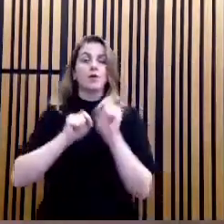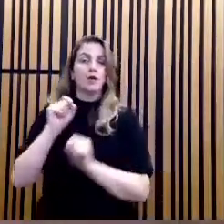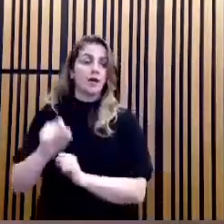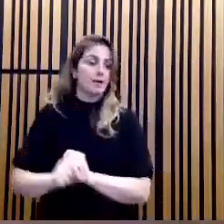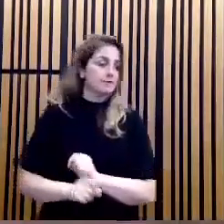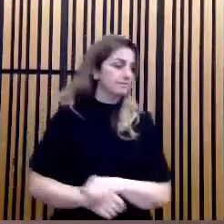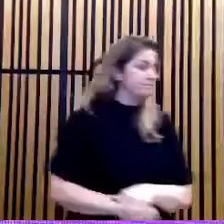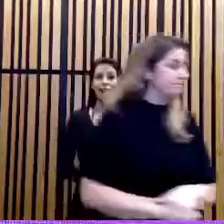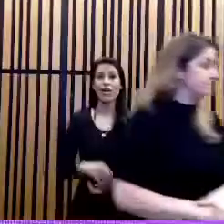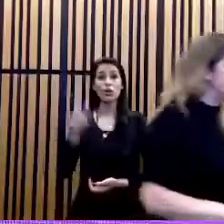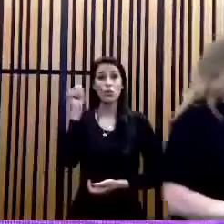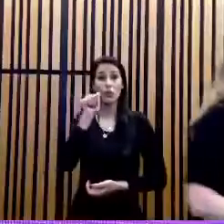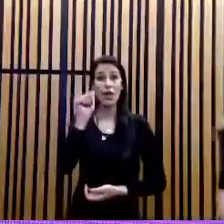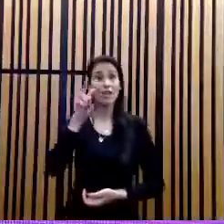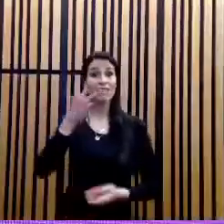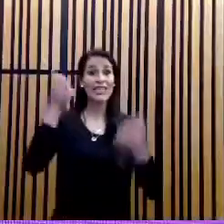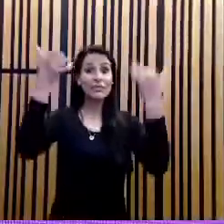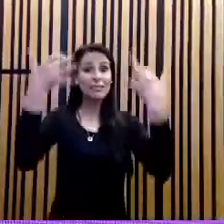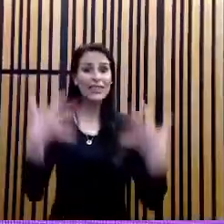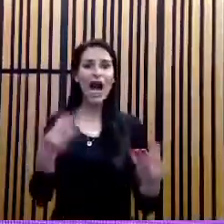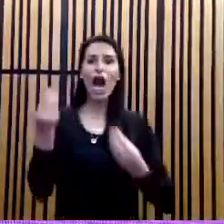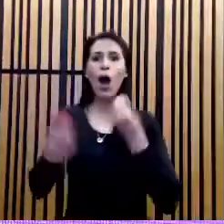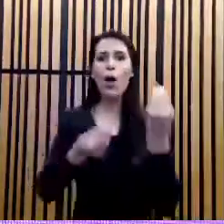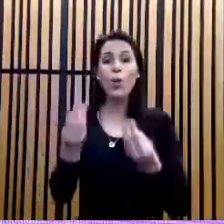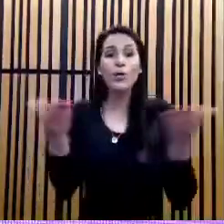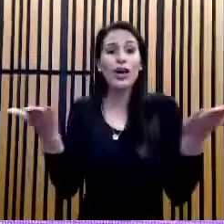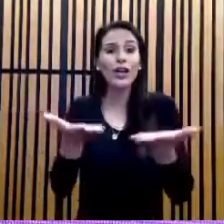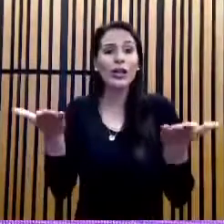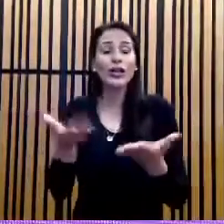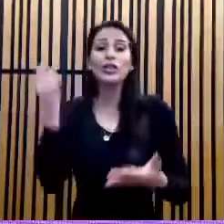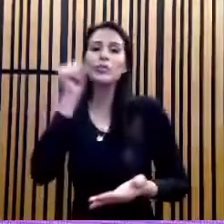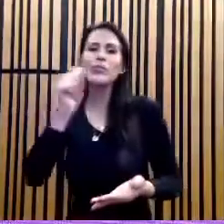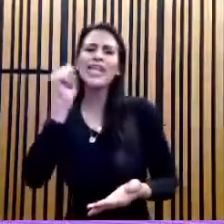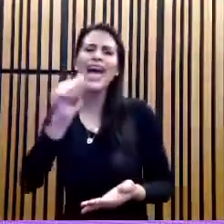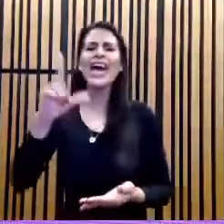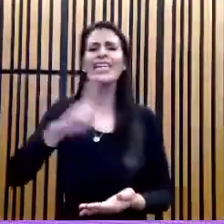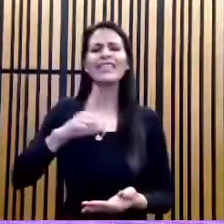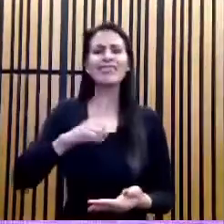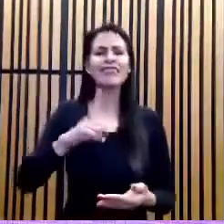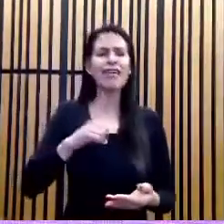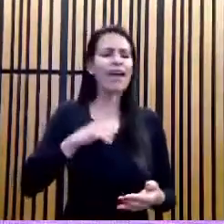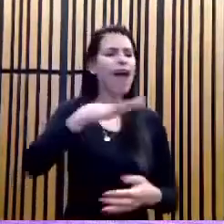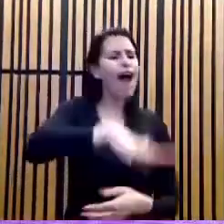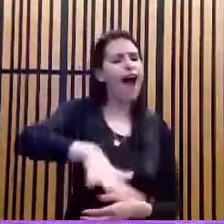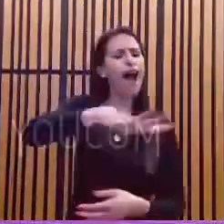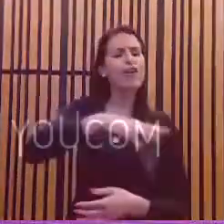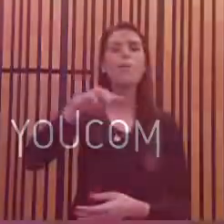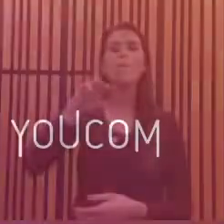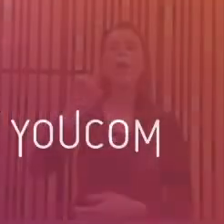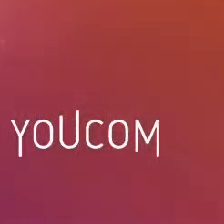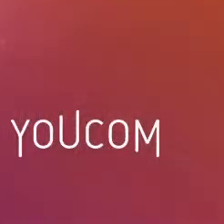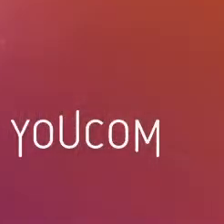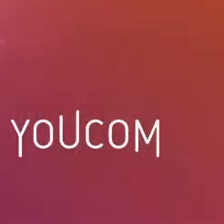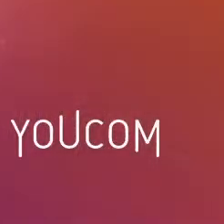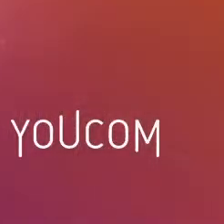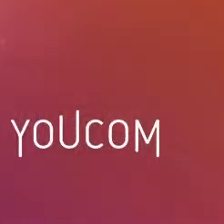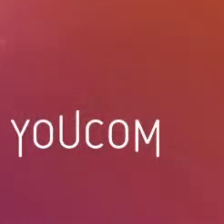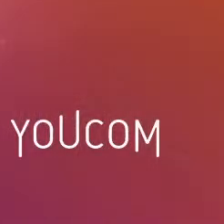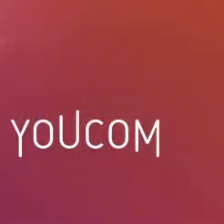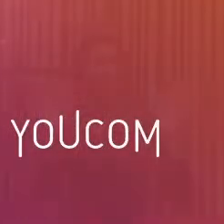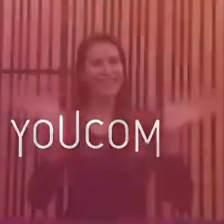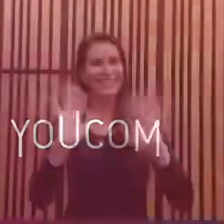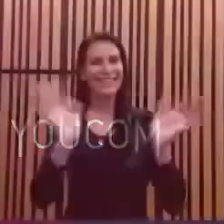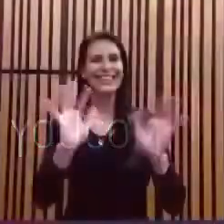as consumidoras do agora, a relação da mulher sem idade no mercado de moda. É com você, Patrícia. Olá,